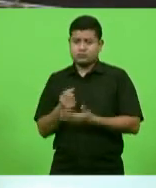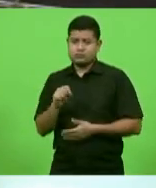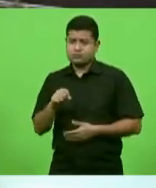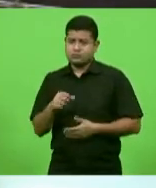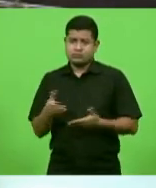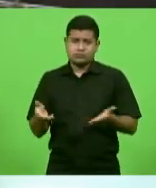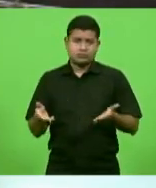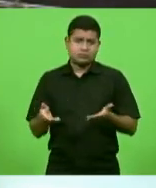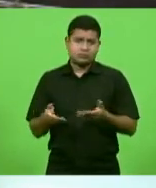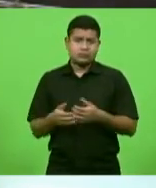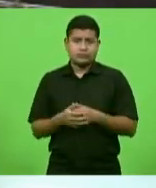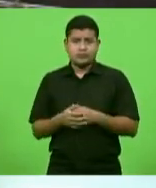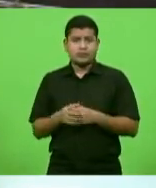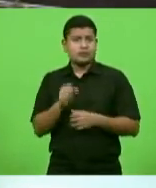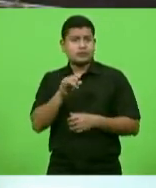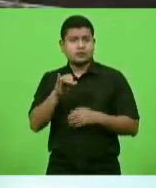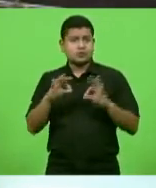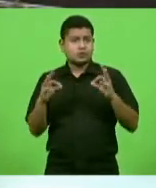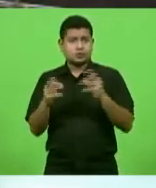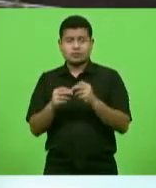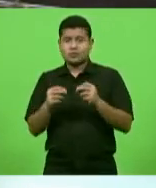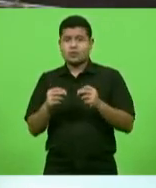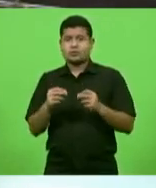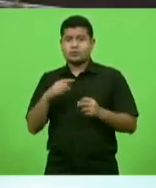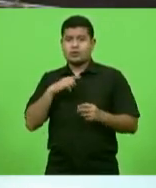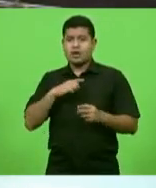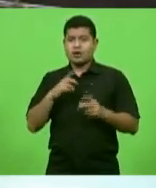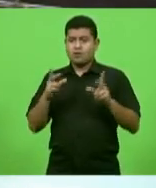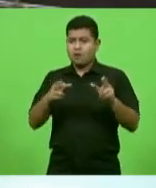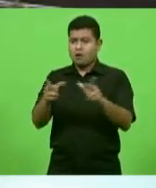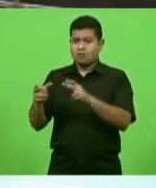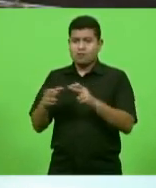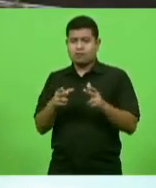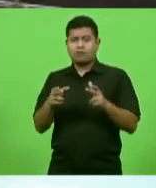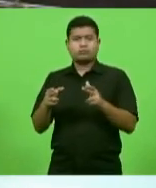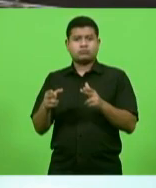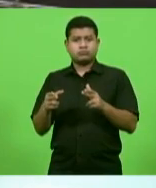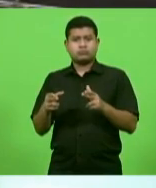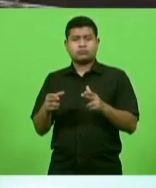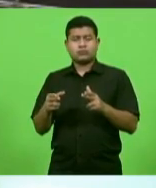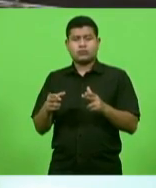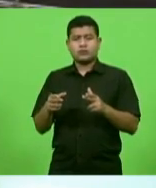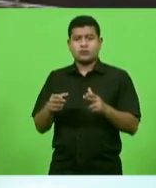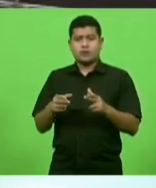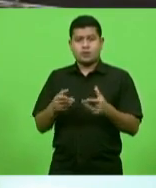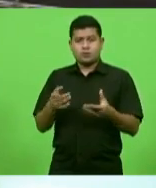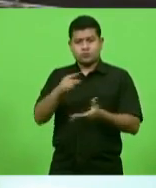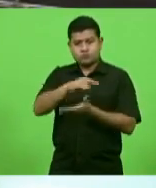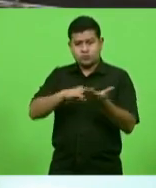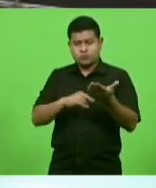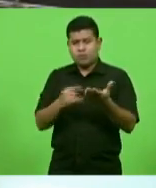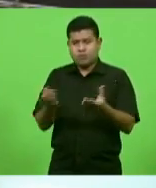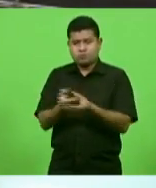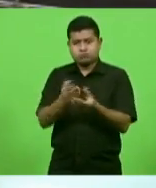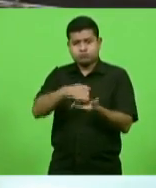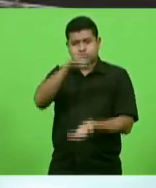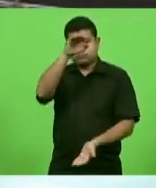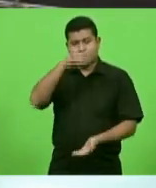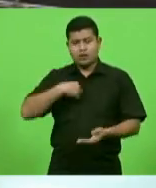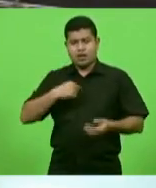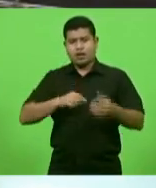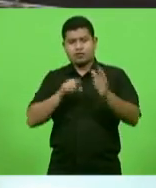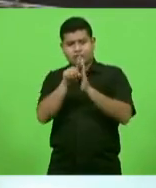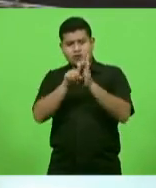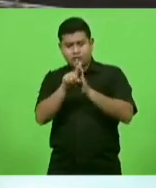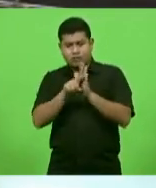sim e se todos nós temos nos mesmos temos os mesmos documentos para